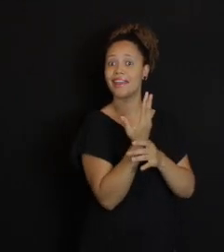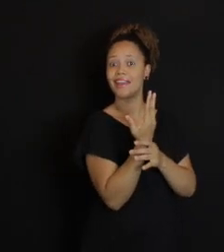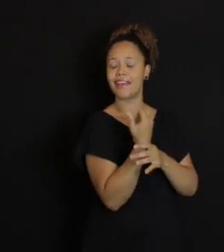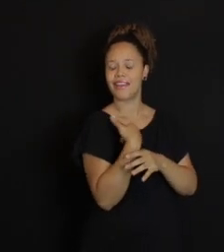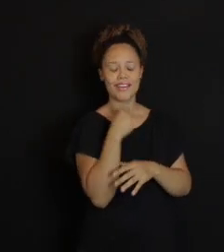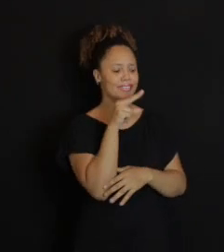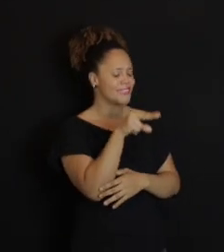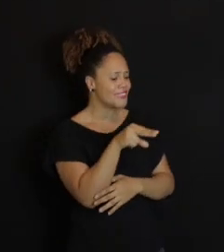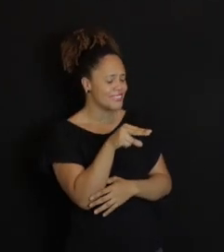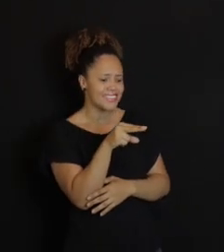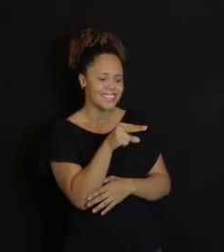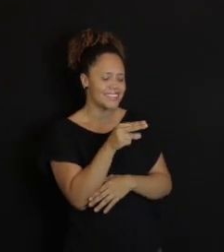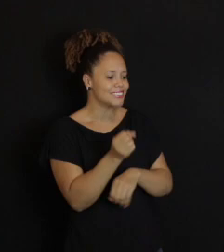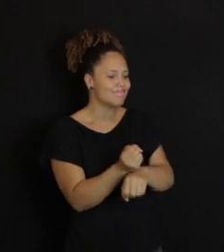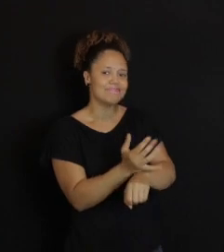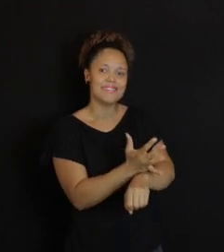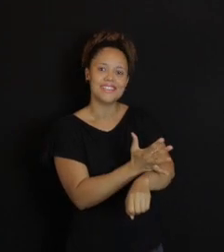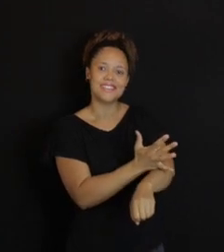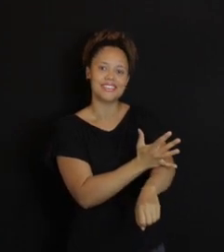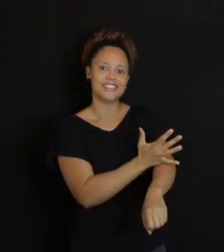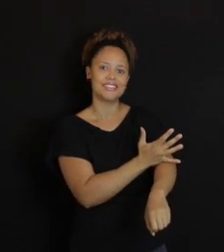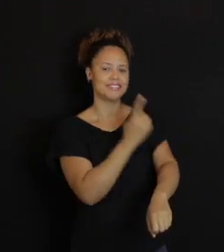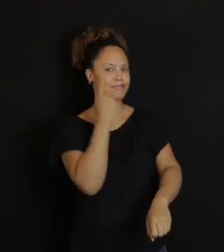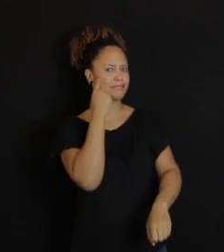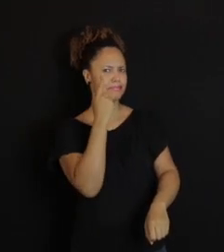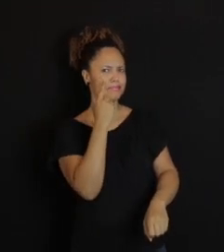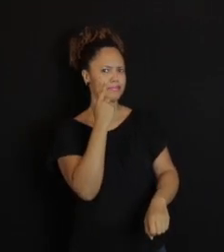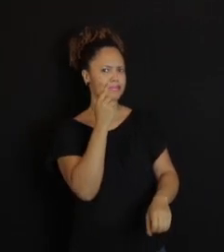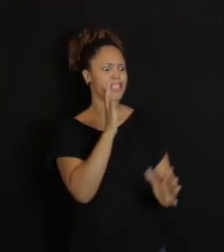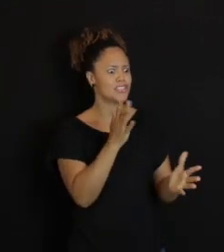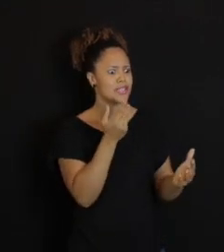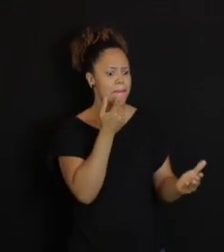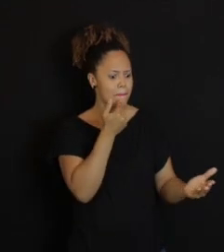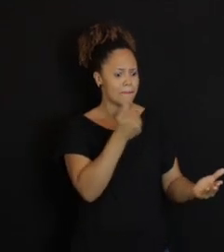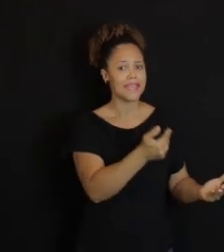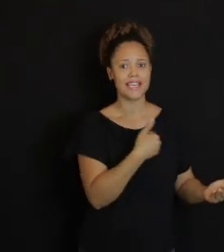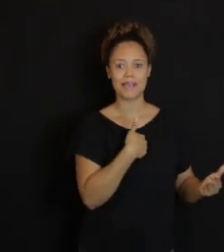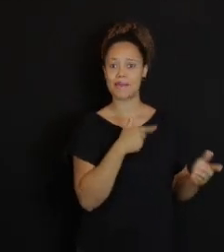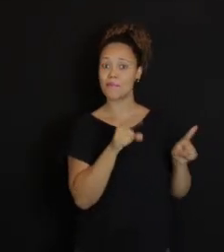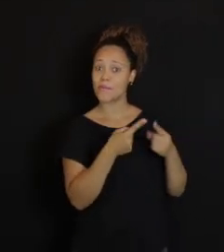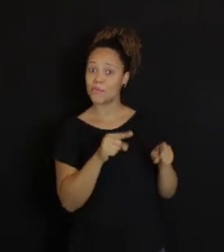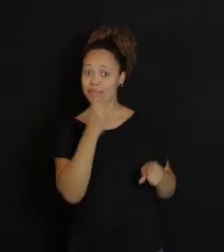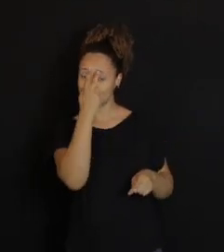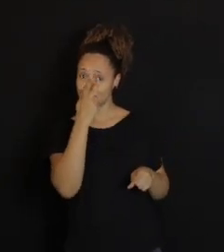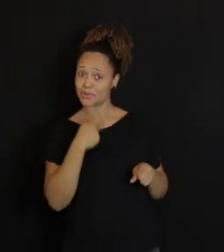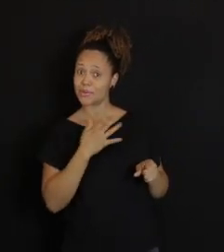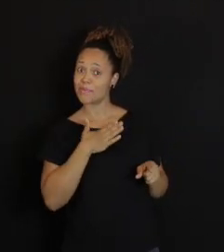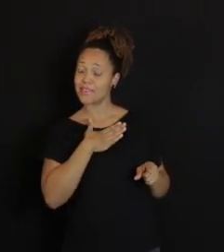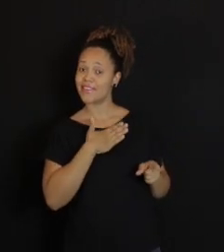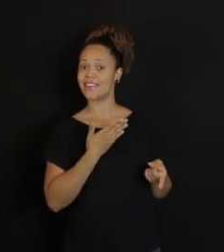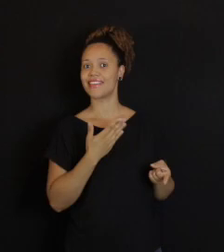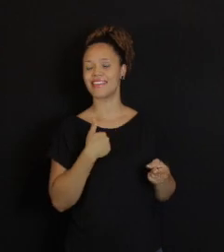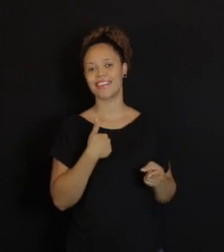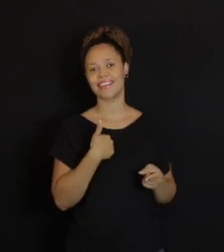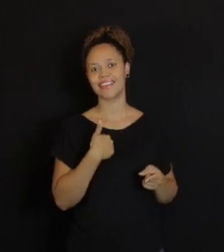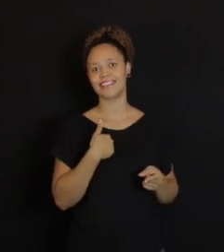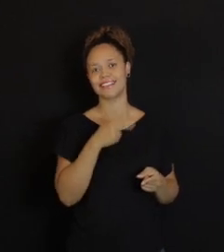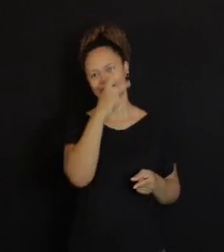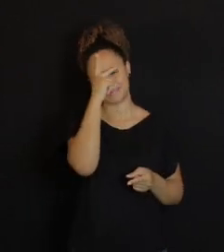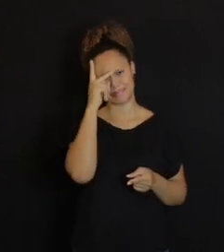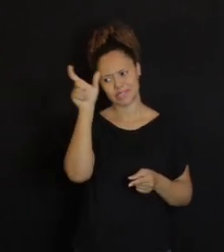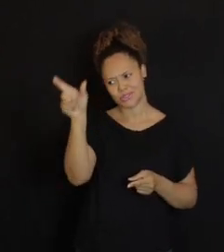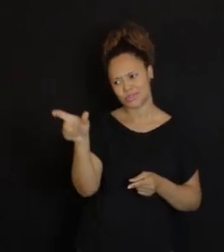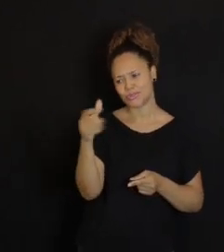despretensiosamente que eu nunca imaginei que alguém iria um dia se interessar em pedir uma partitura para tocar aquilo ali. Quando alguém fala: